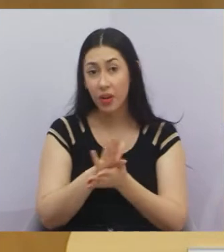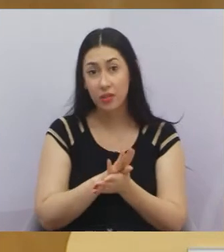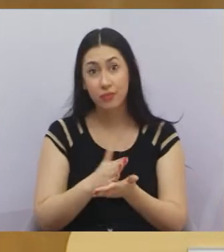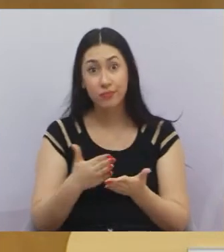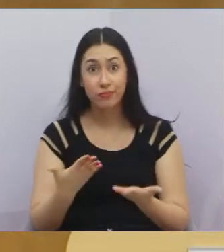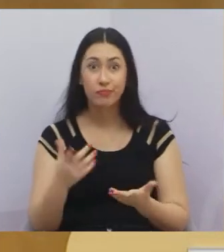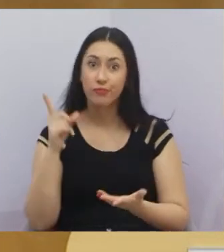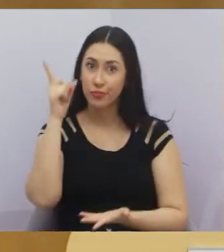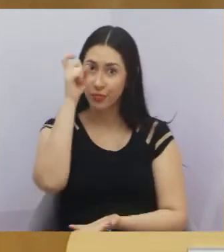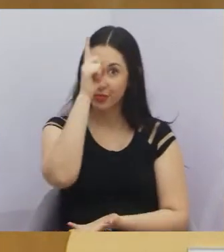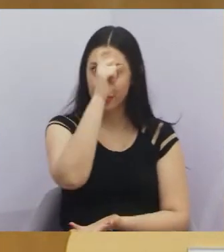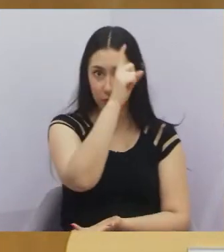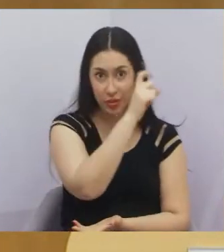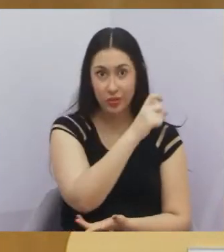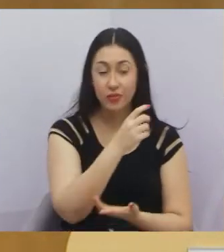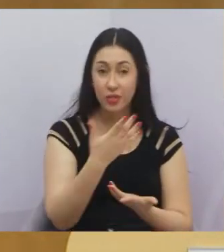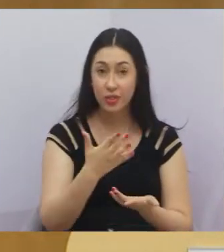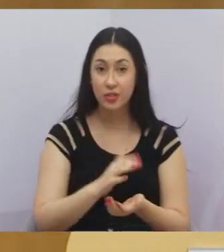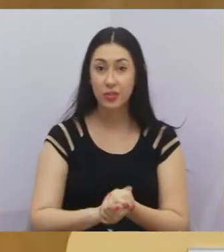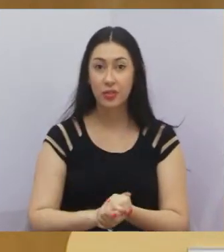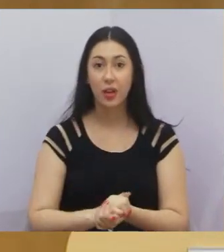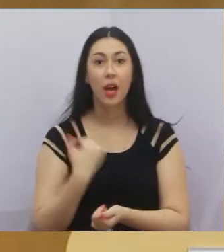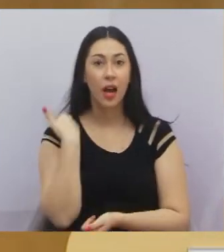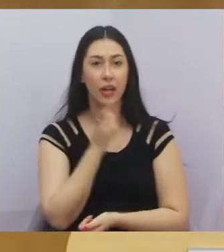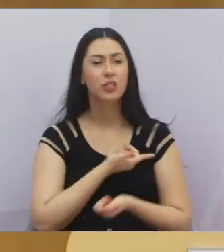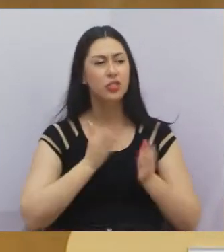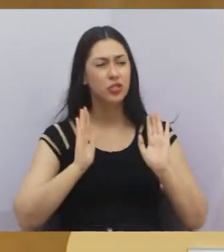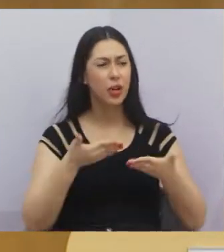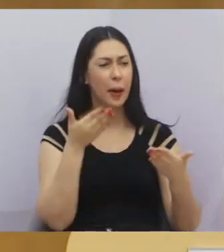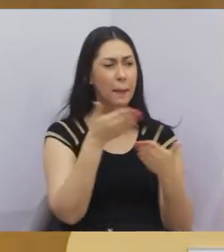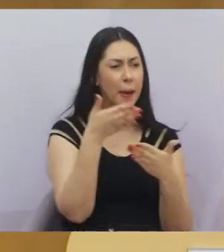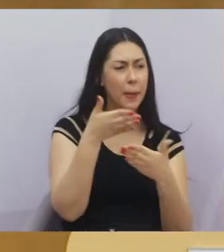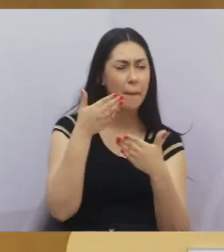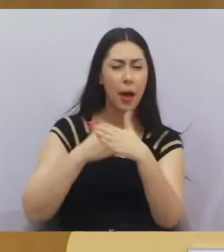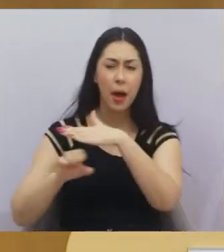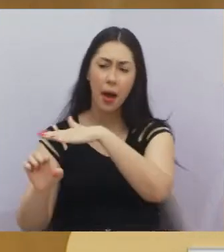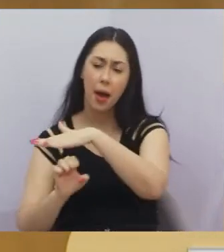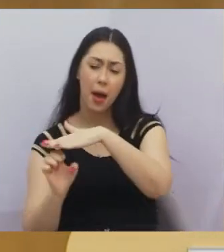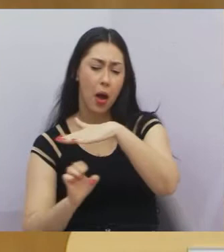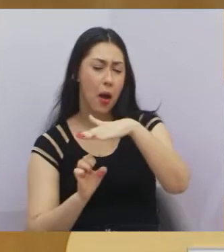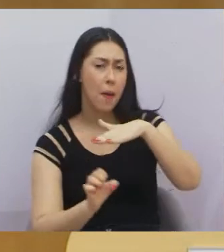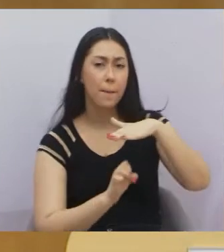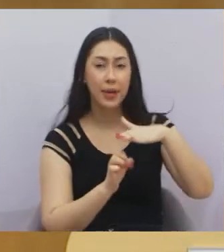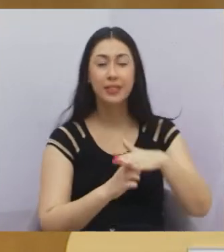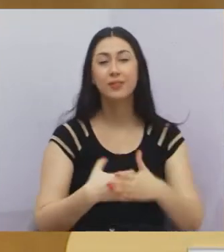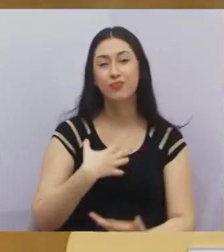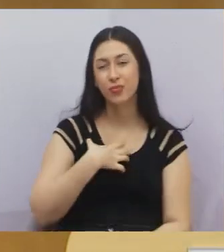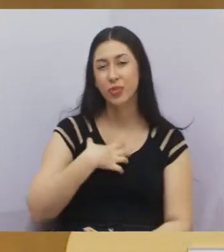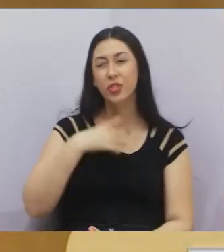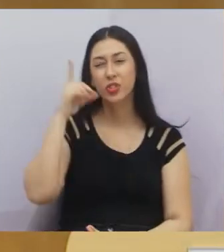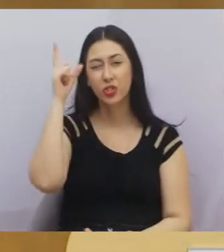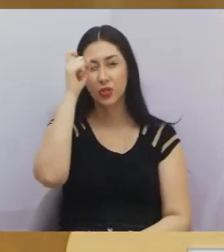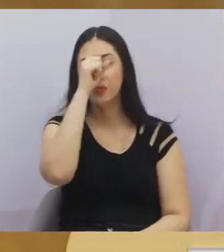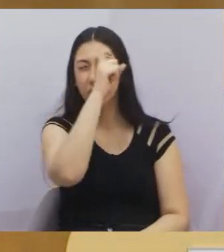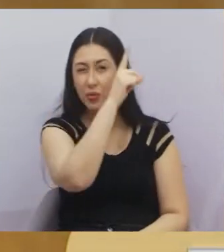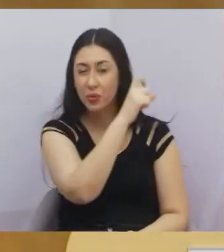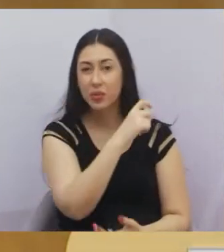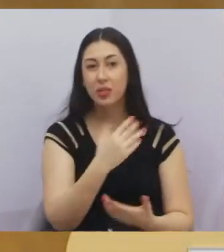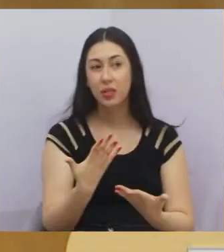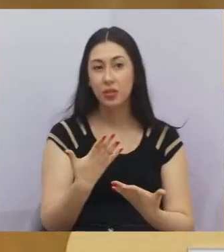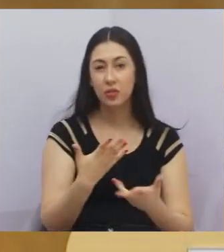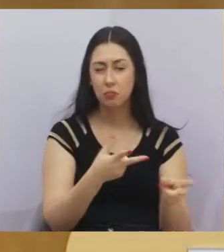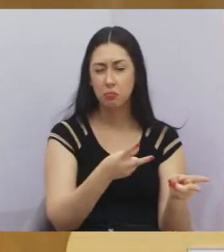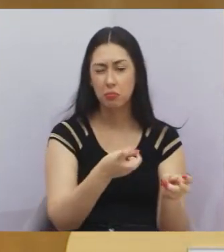dificuldade. E a gente que já trabalhou em diversas empresas, vereador Hernandes, a gente sente a dificuldade de ver isso